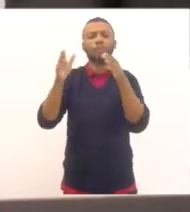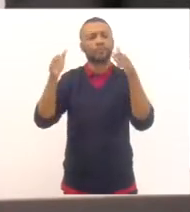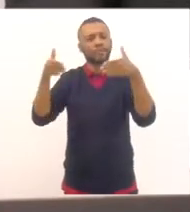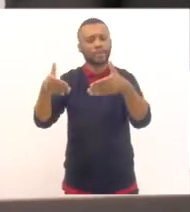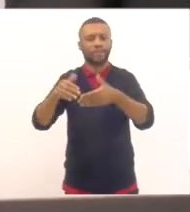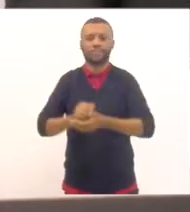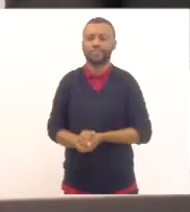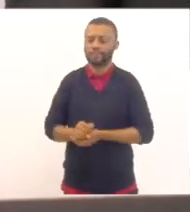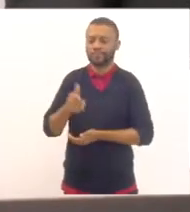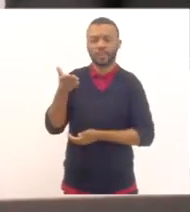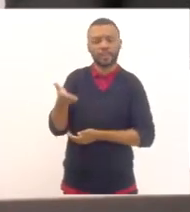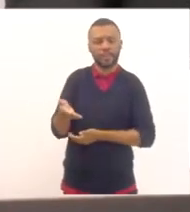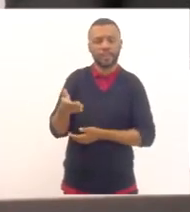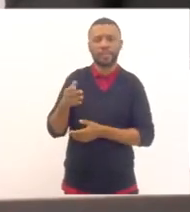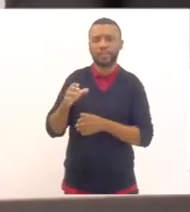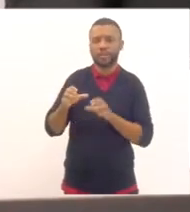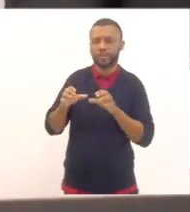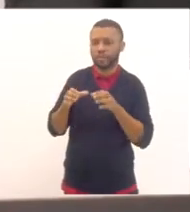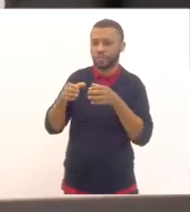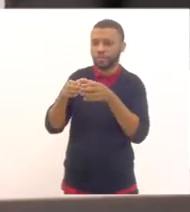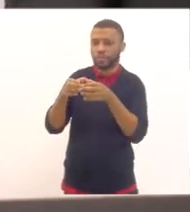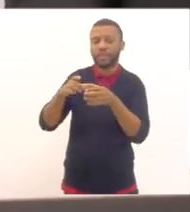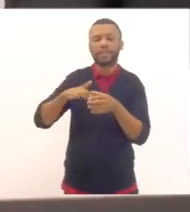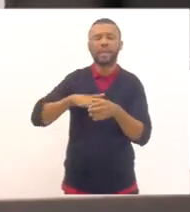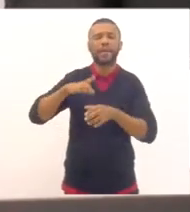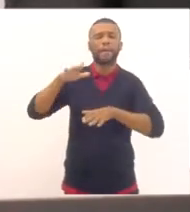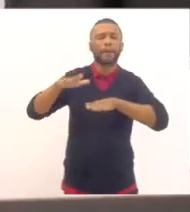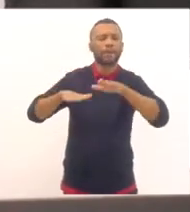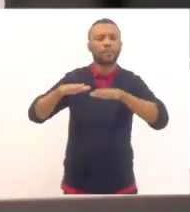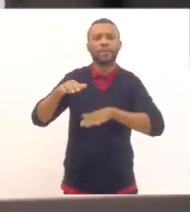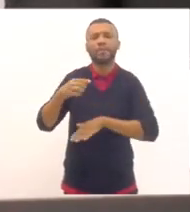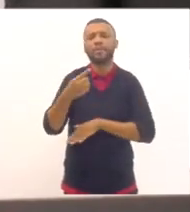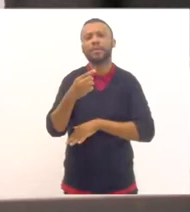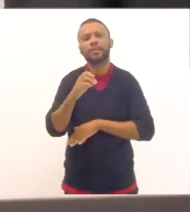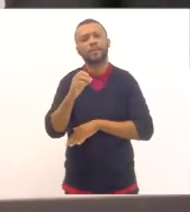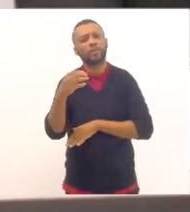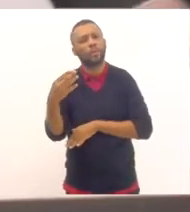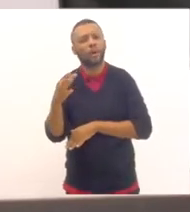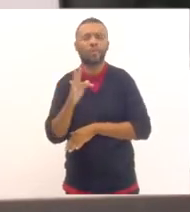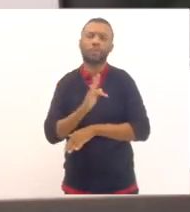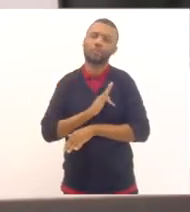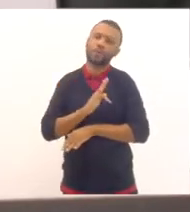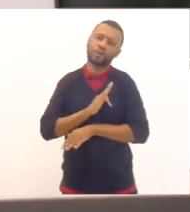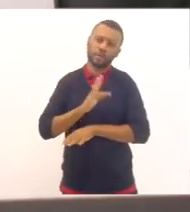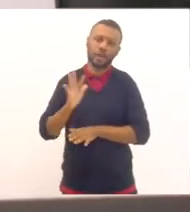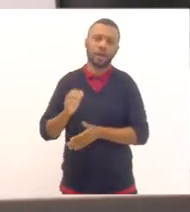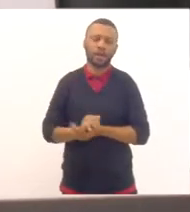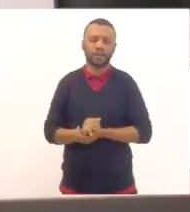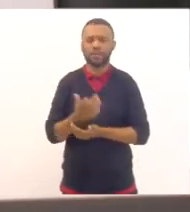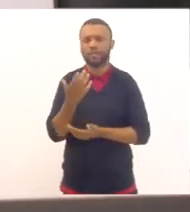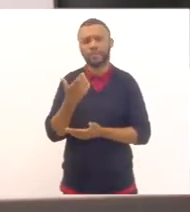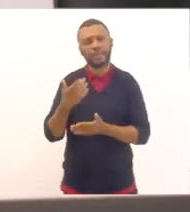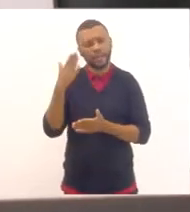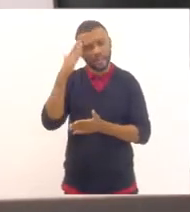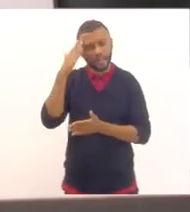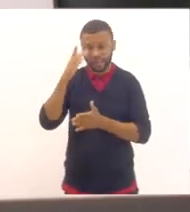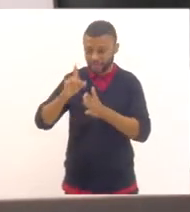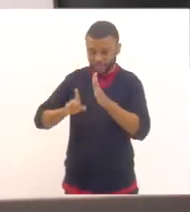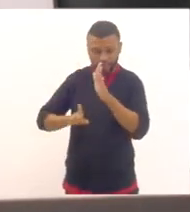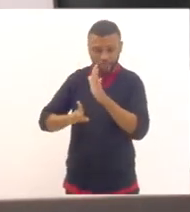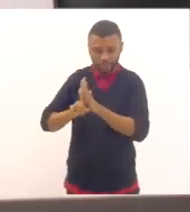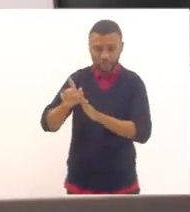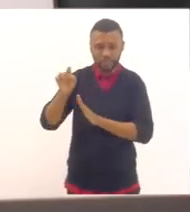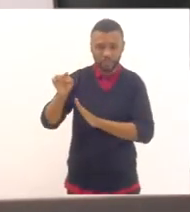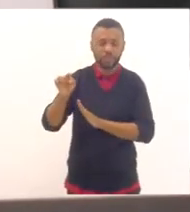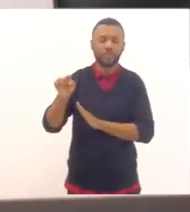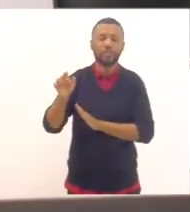grupamento tem média 104 104 policiais não tô fazendo essa pergunta e gosta de ouvir